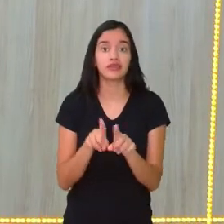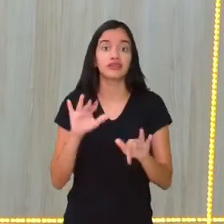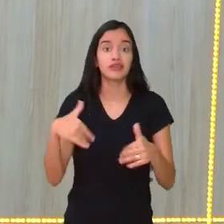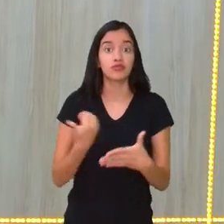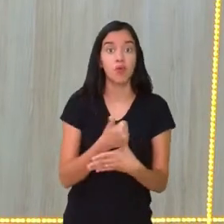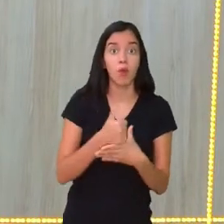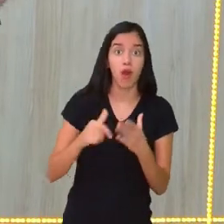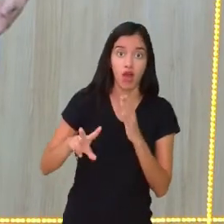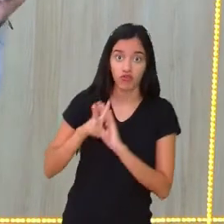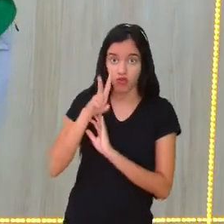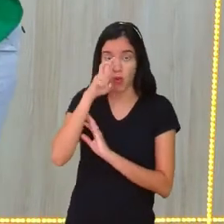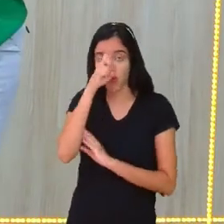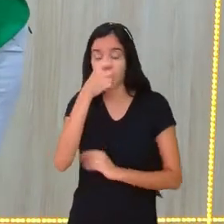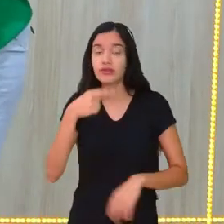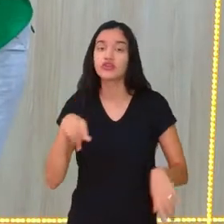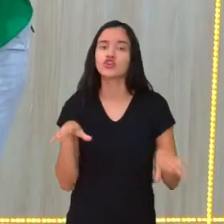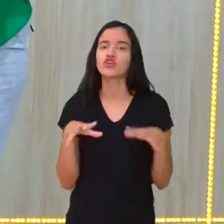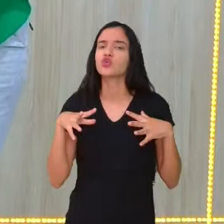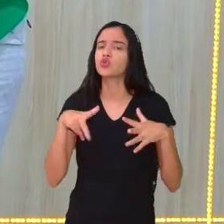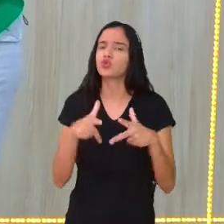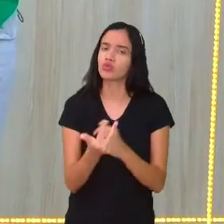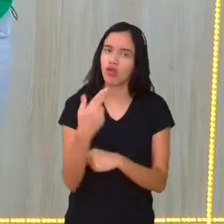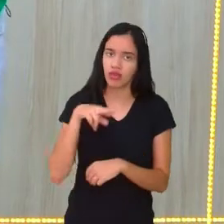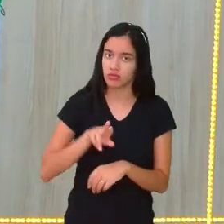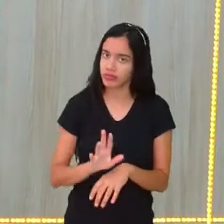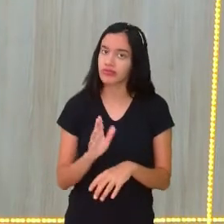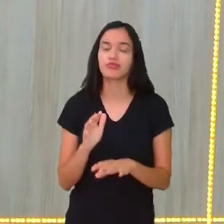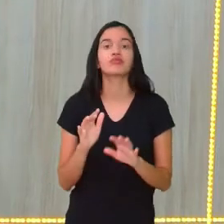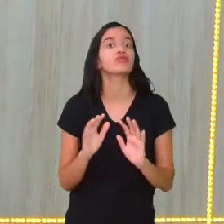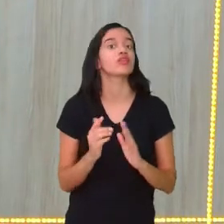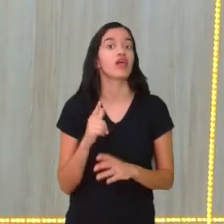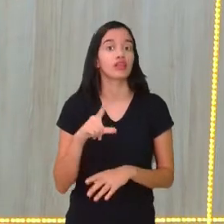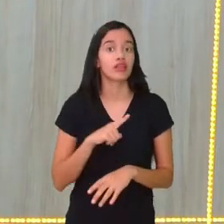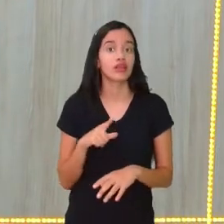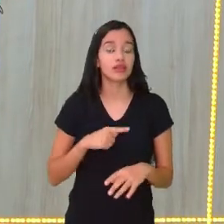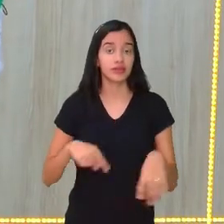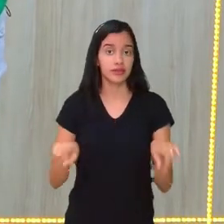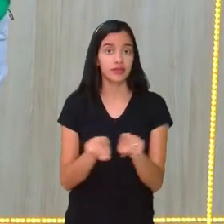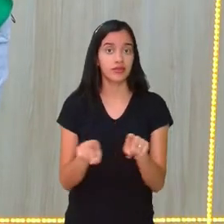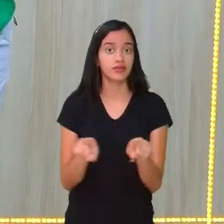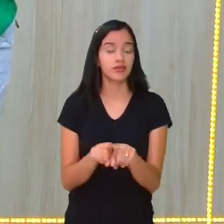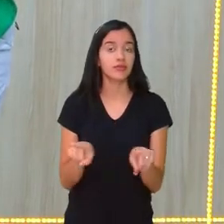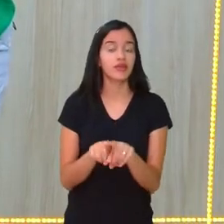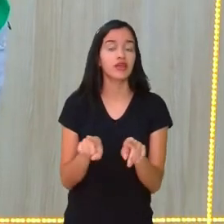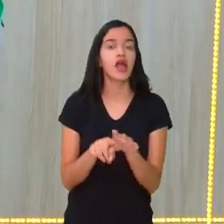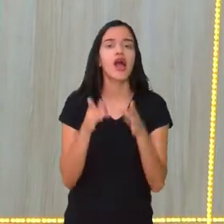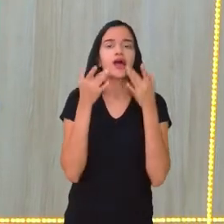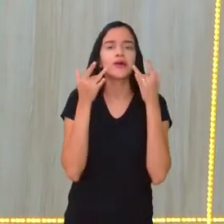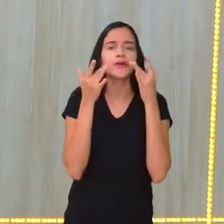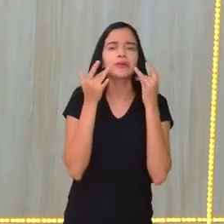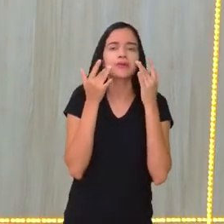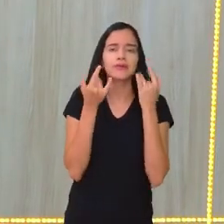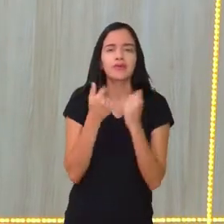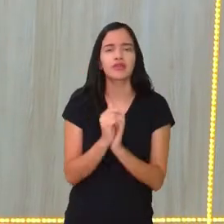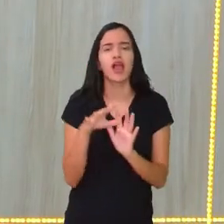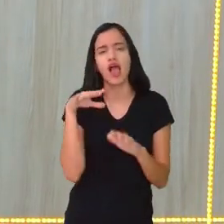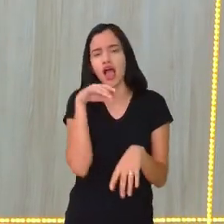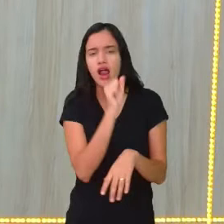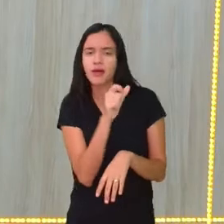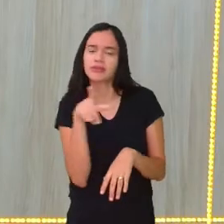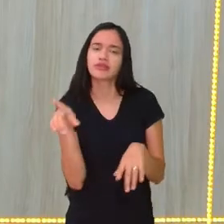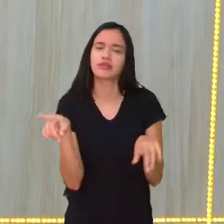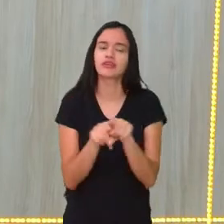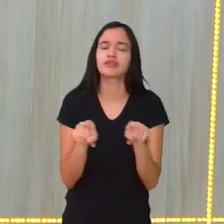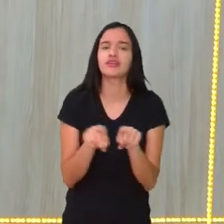moral forte, né? Nem todas as religiões têm. E os autos, que eram as pecinhas breves feitas em um